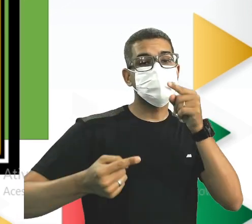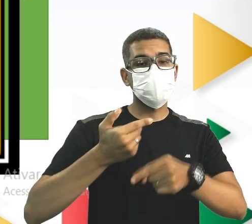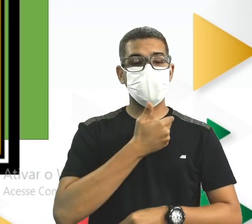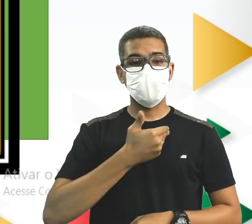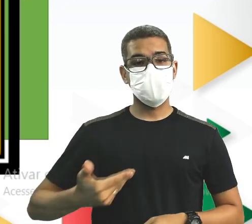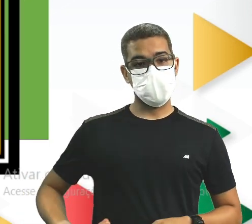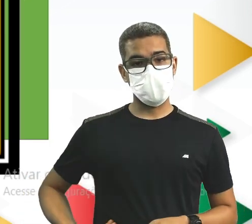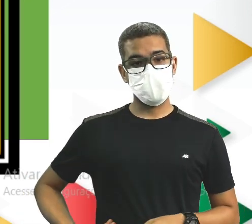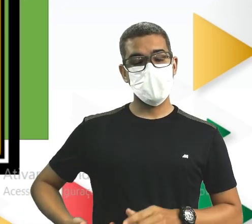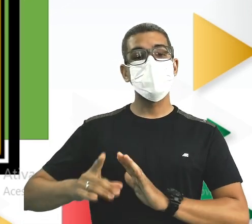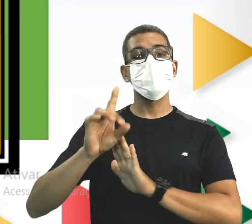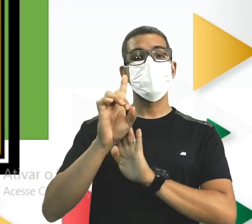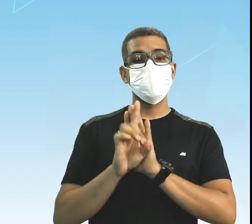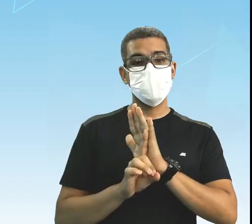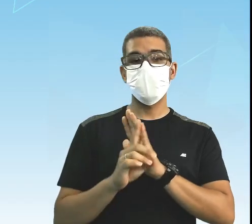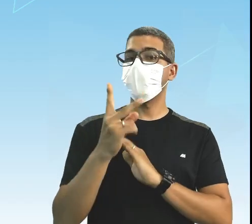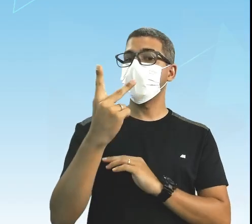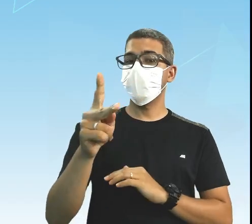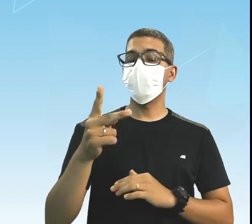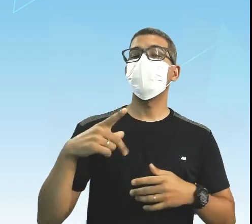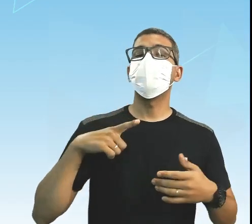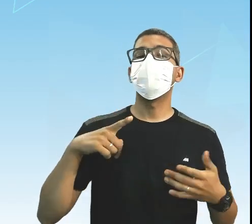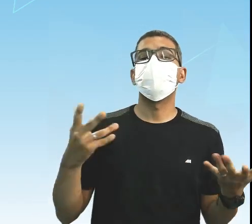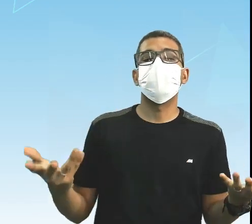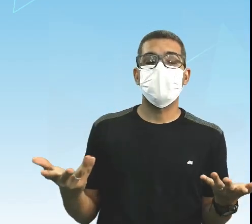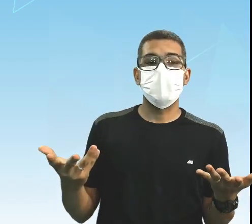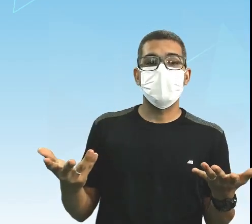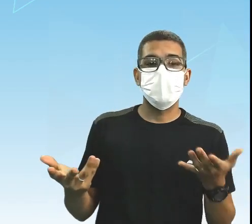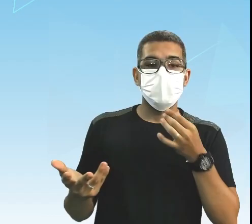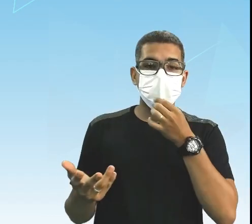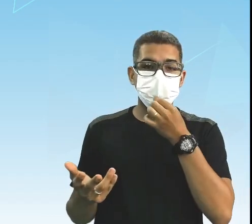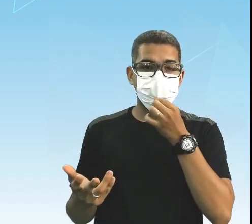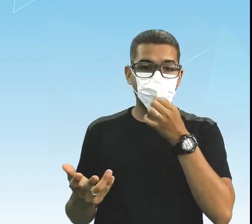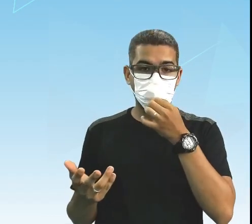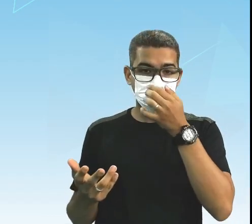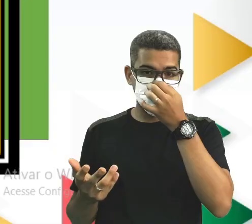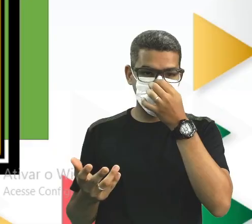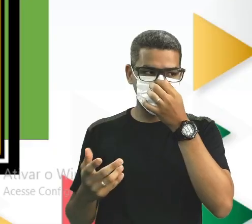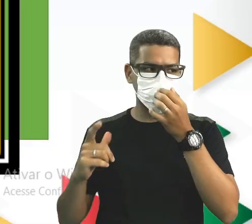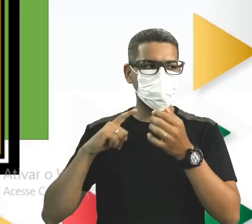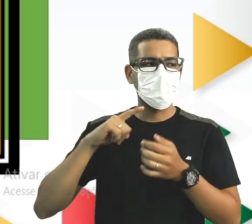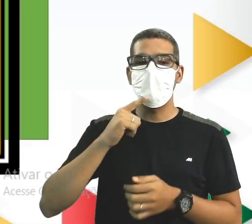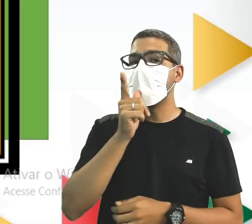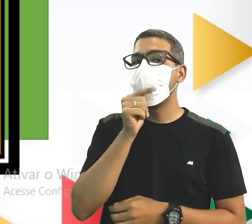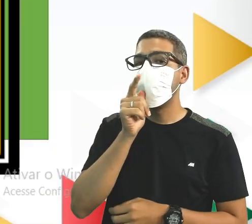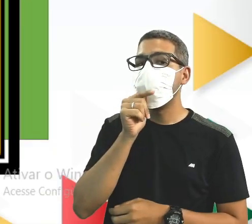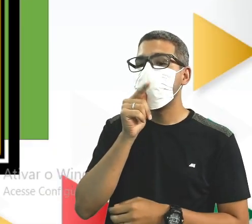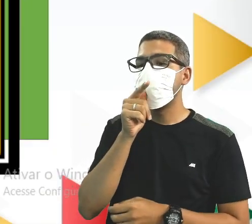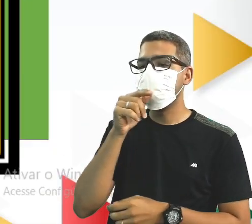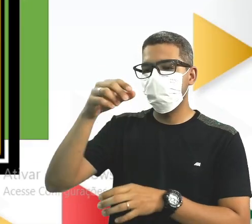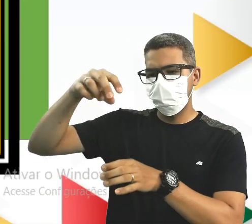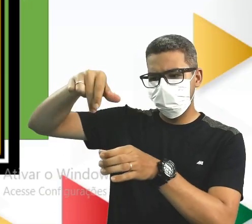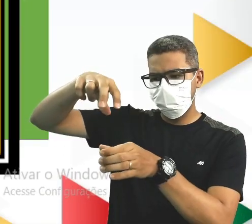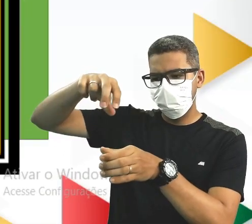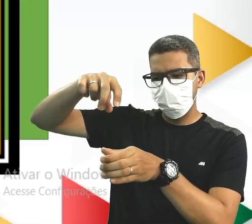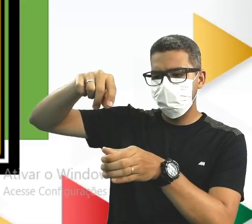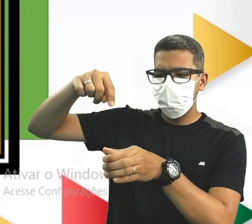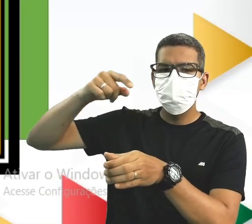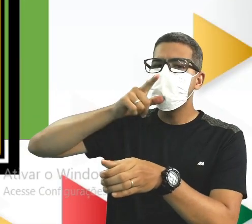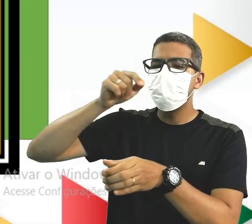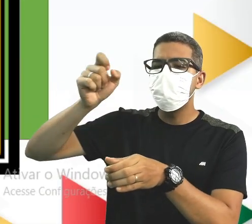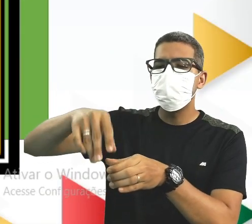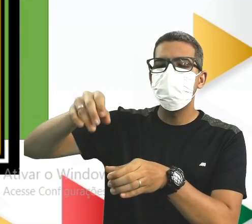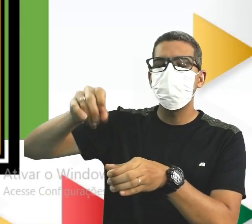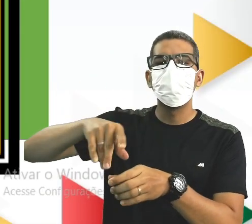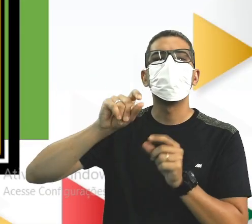públicas? Quais os direitos que vocês têm, cidadão? Você tem uma torneirinha com aguinha, que significa direito de saneamento